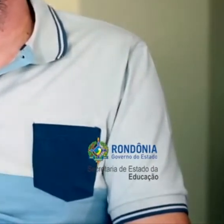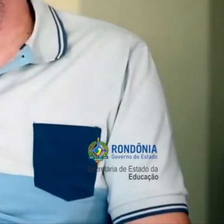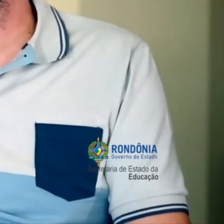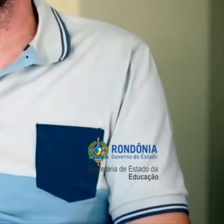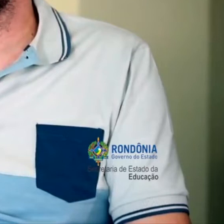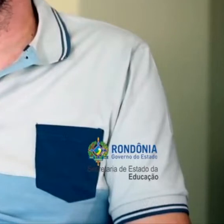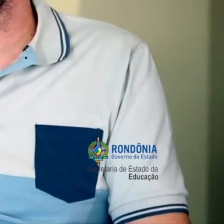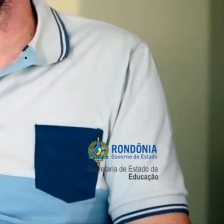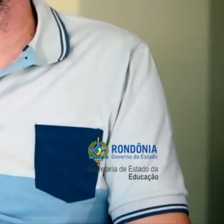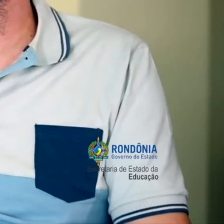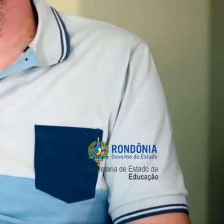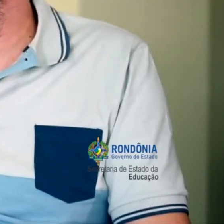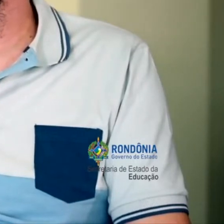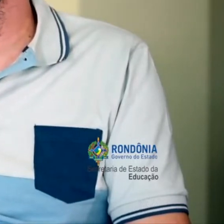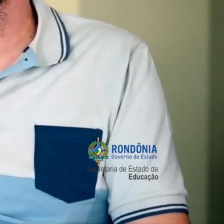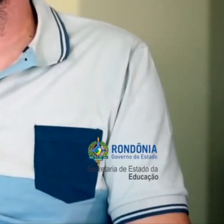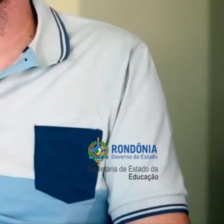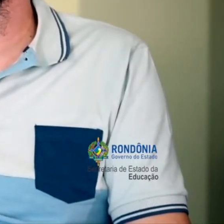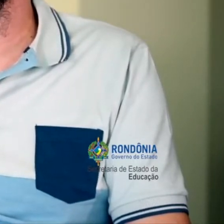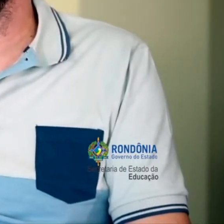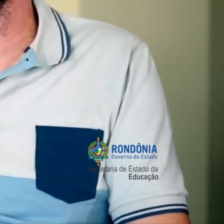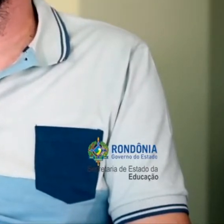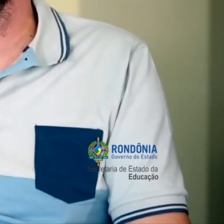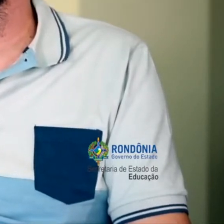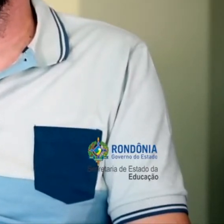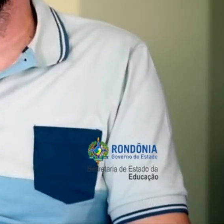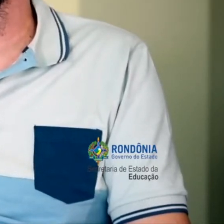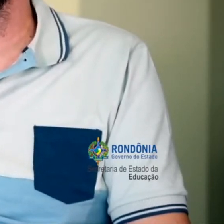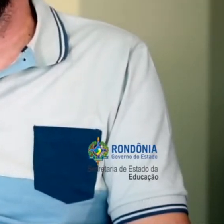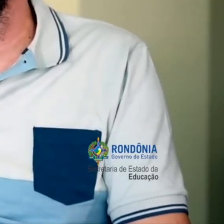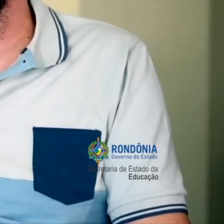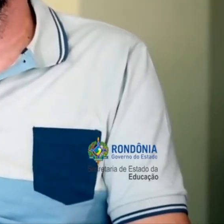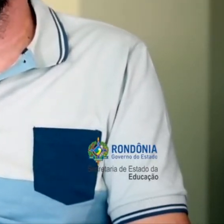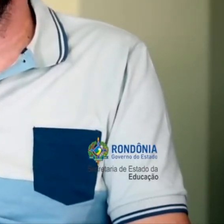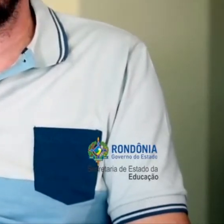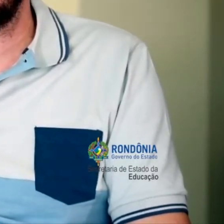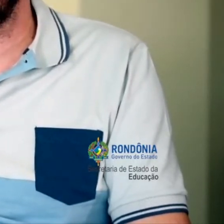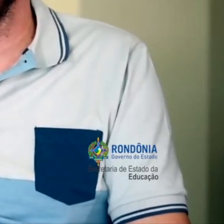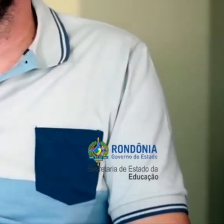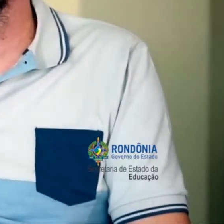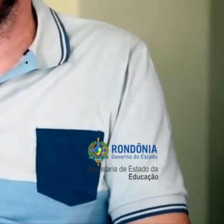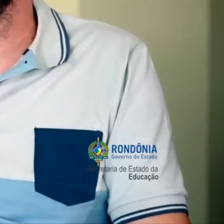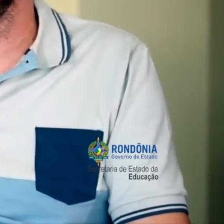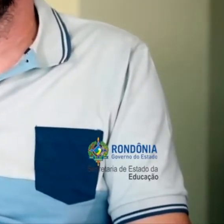estamos aproximadamente no século VIII d.C., com o imperador Carlos Magno.